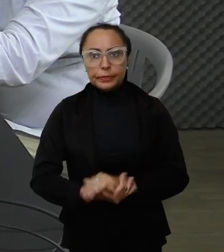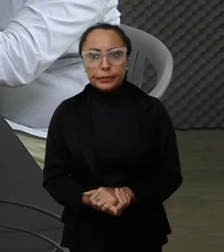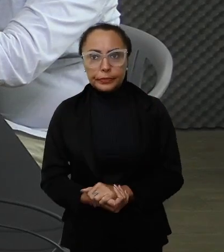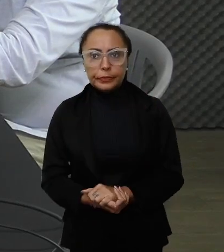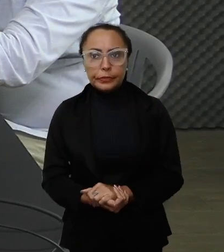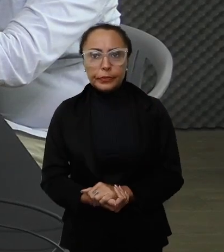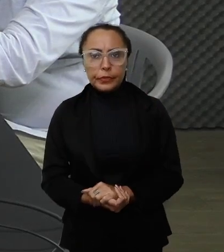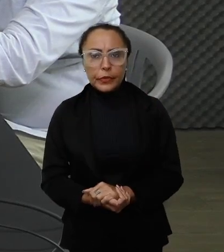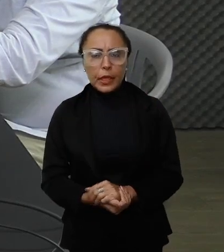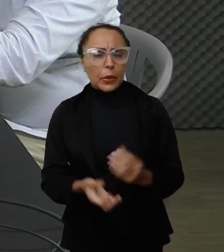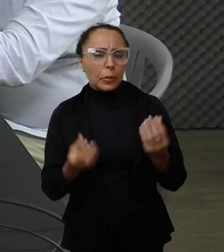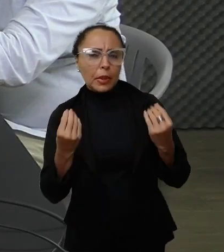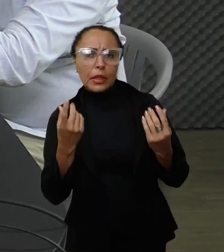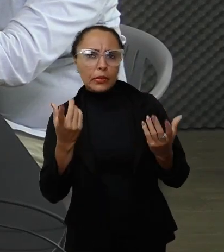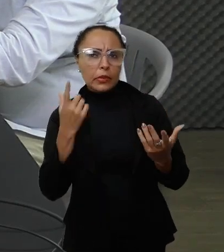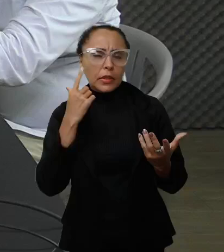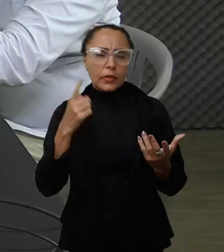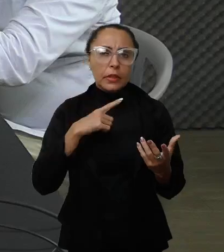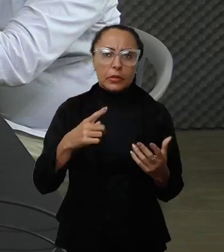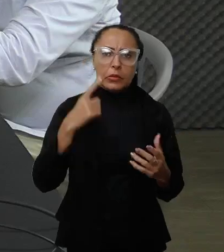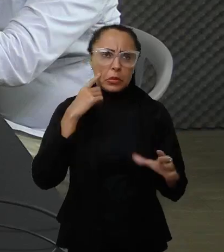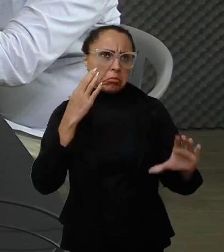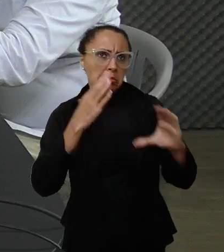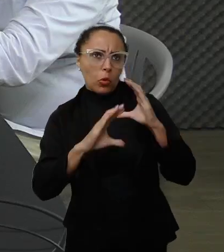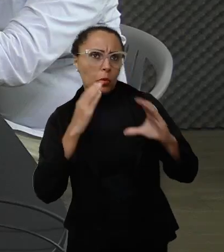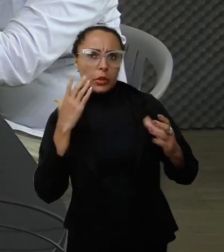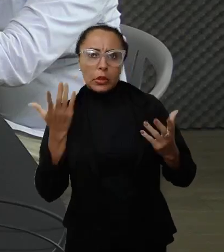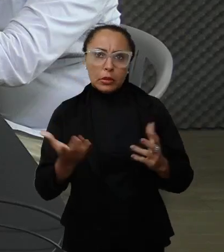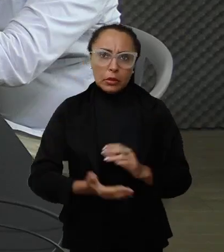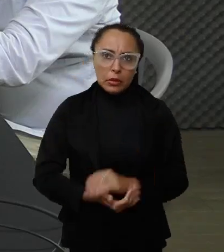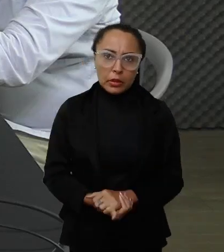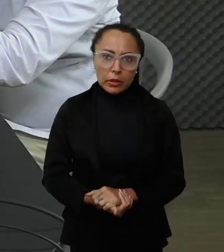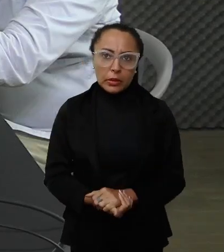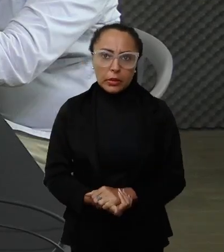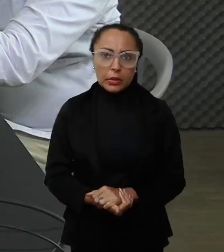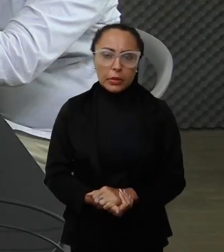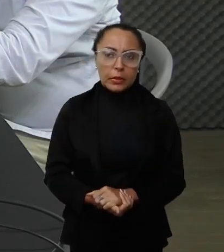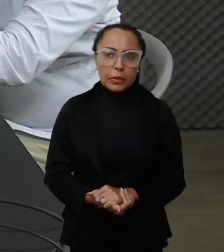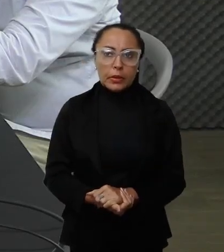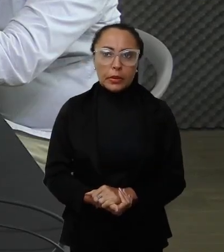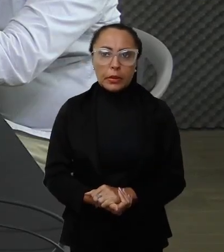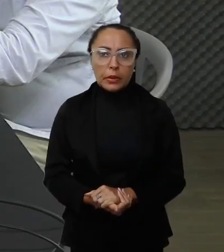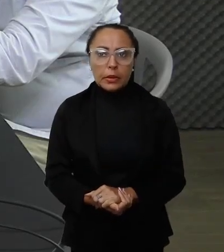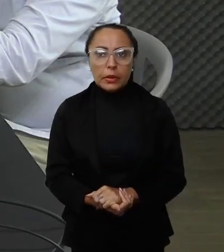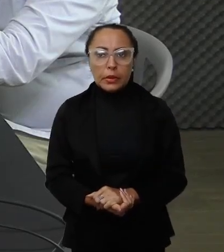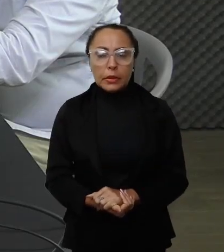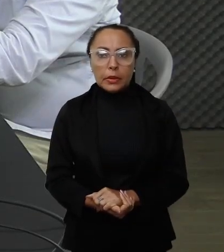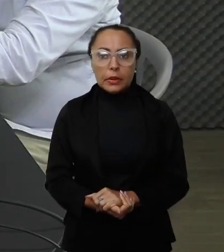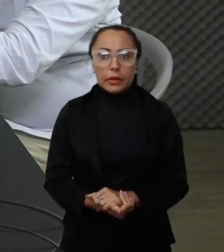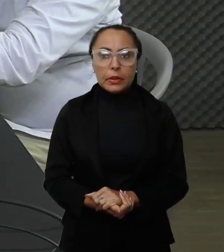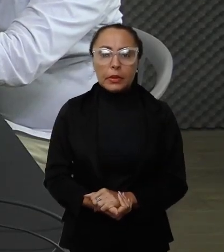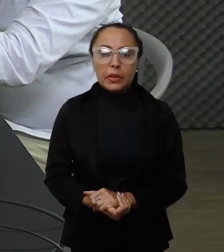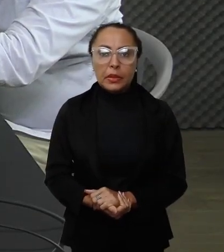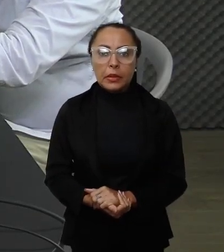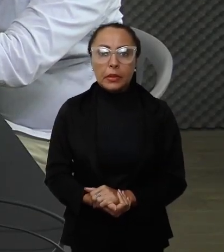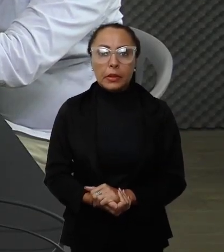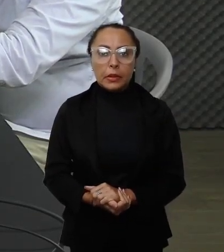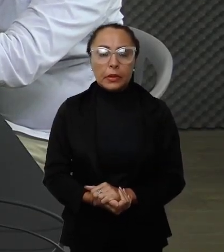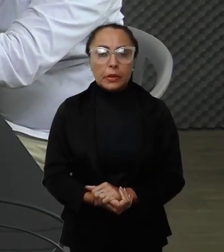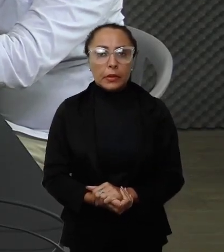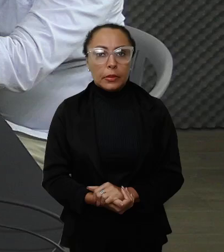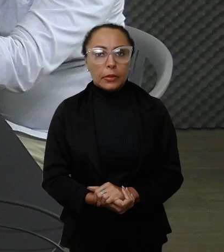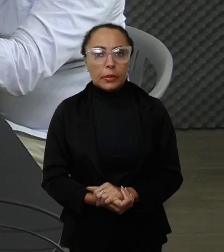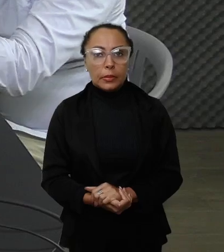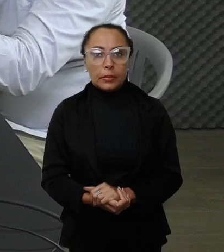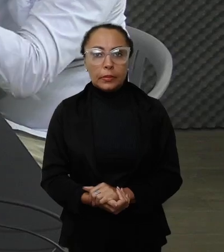você vai ter? Você não vai estar se comunicando. Não vai. É mais alguma coisa só para ter ali o seu nome. Então. Agora, você falou uma coisa